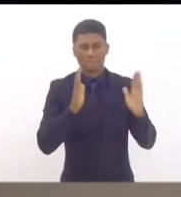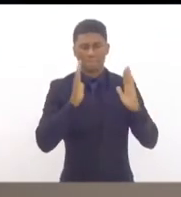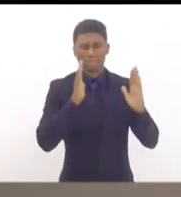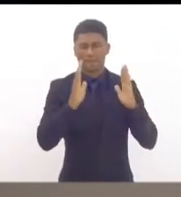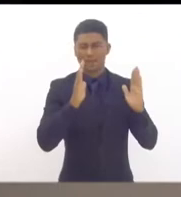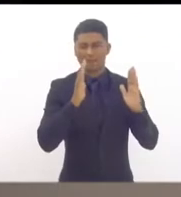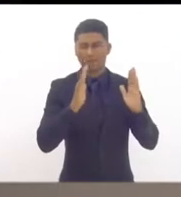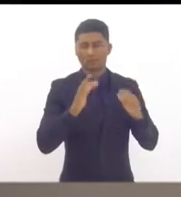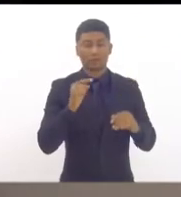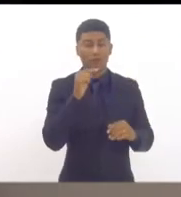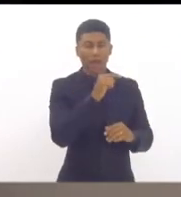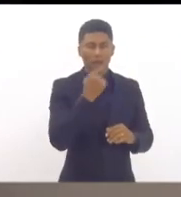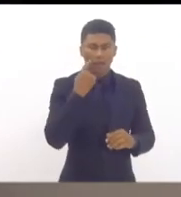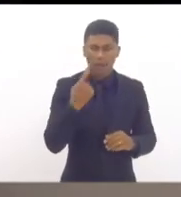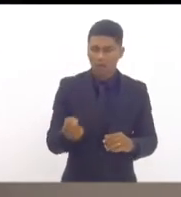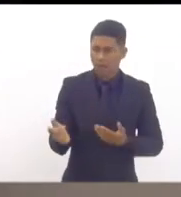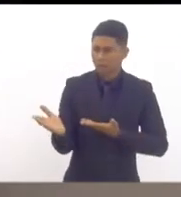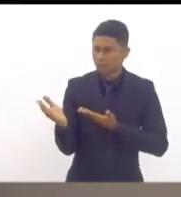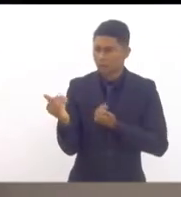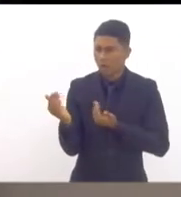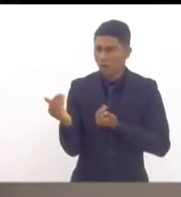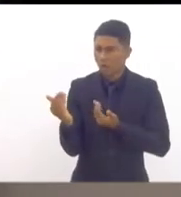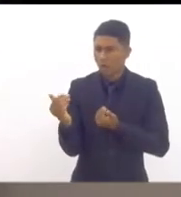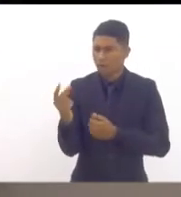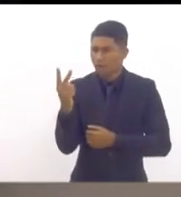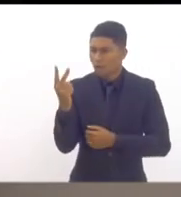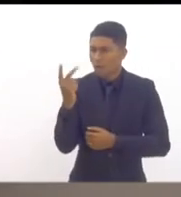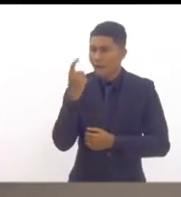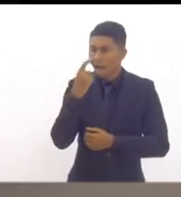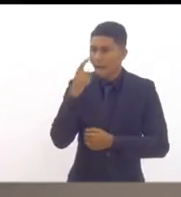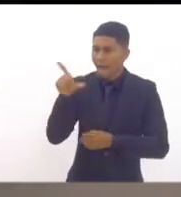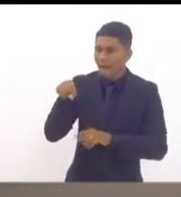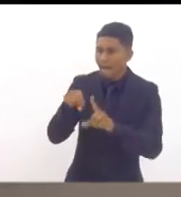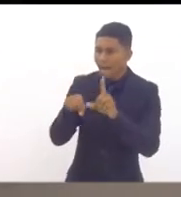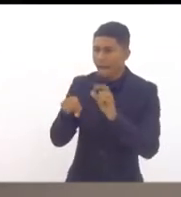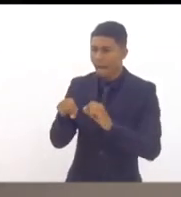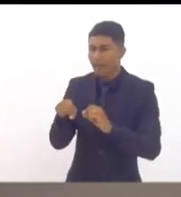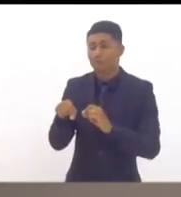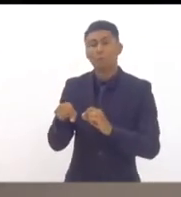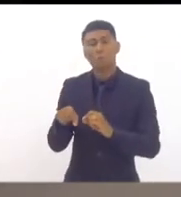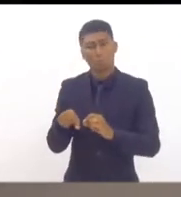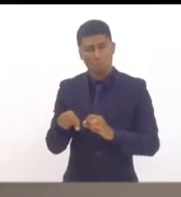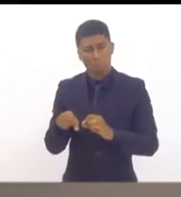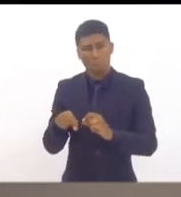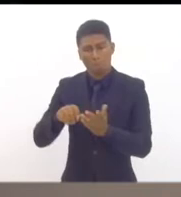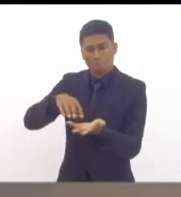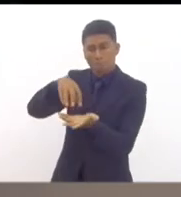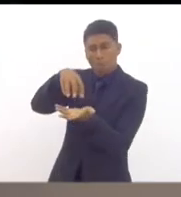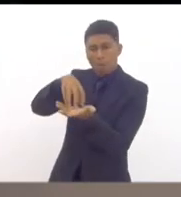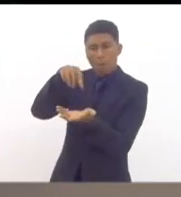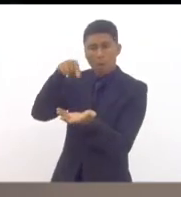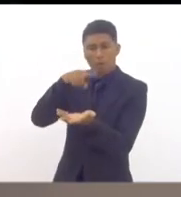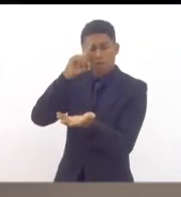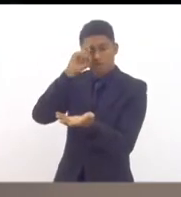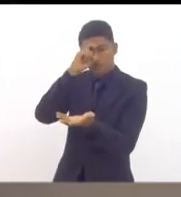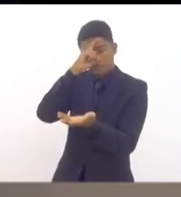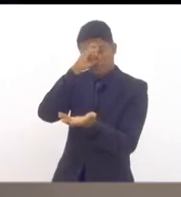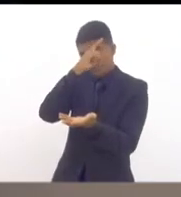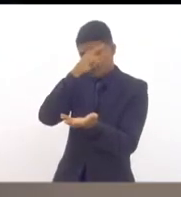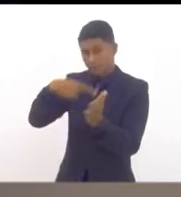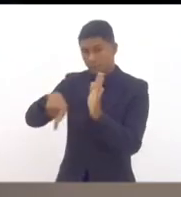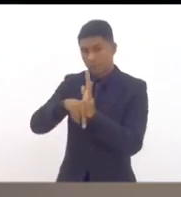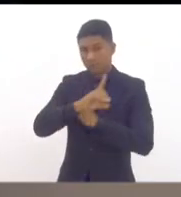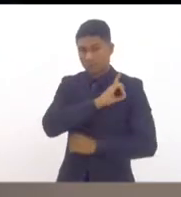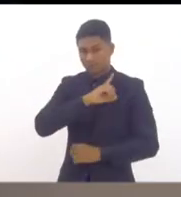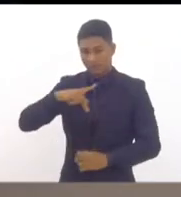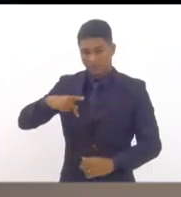em 2 jovens de 3 anos de carreira para conduzir, acho que um dos maiores, dos núcleos mais difíceis da Defensoria, que é o NUSPEM, e desde